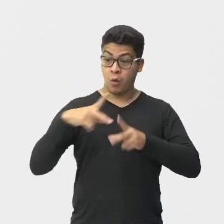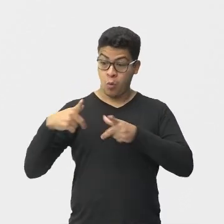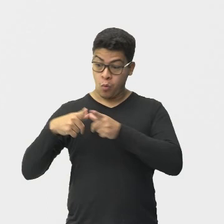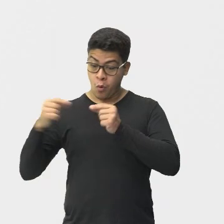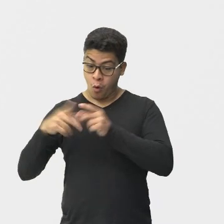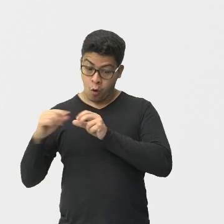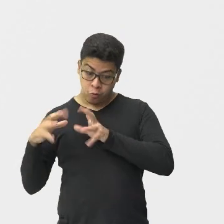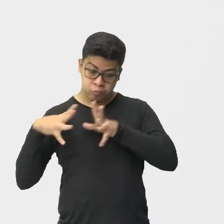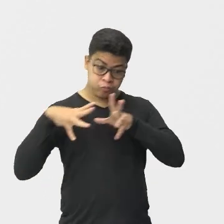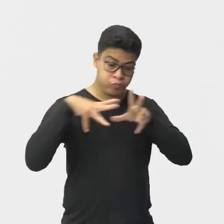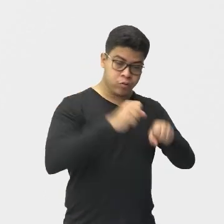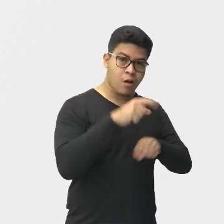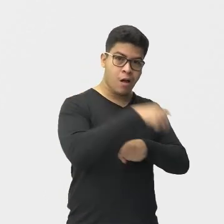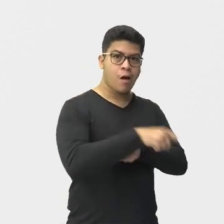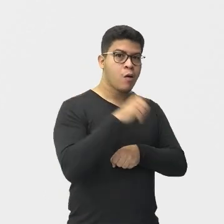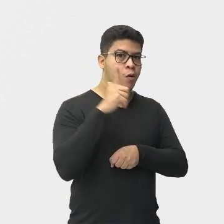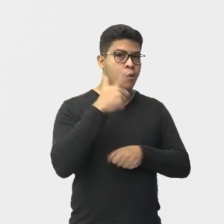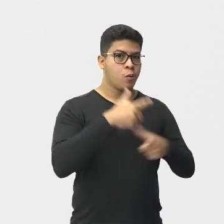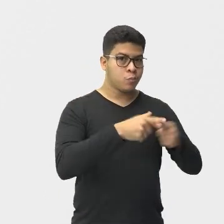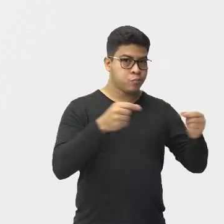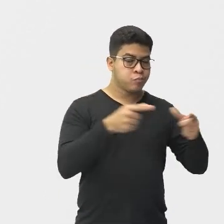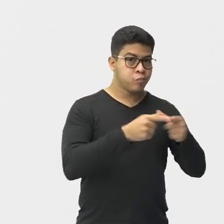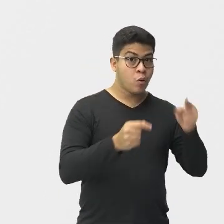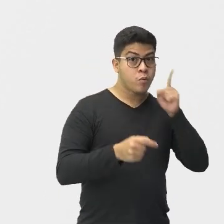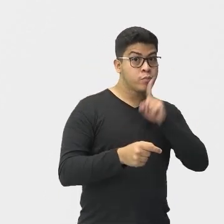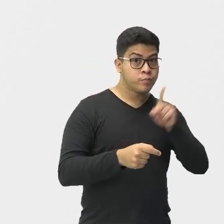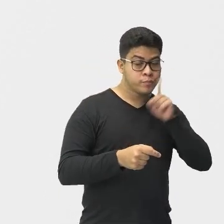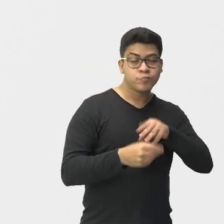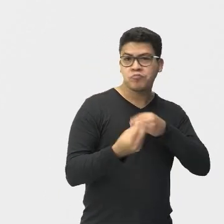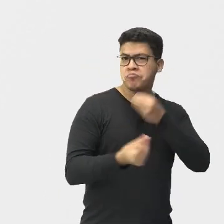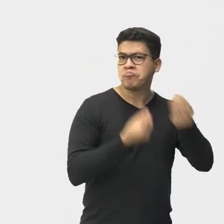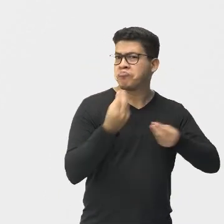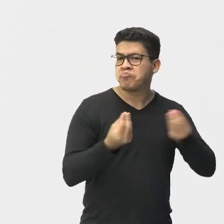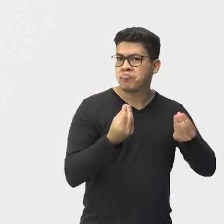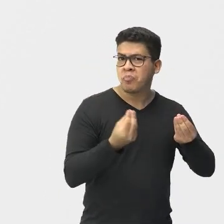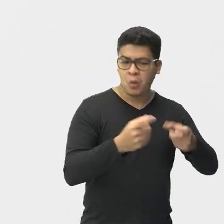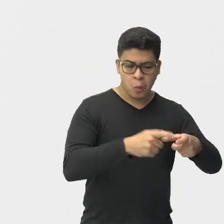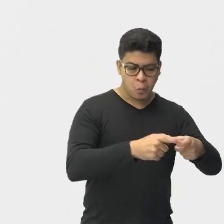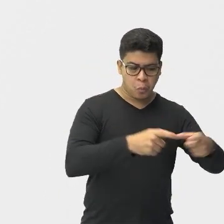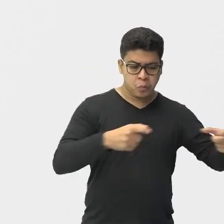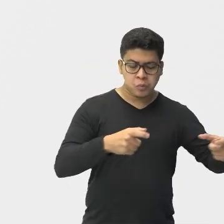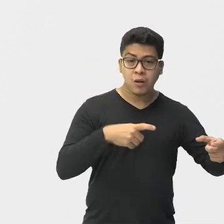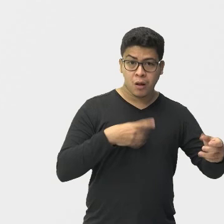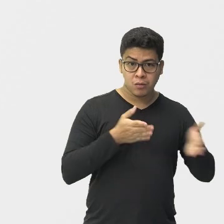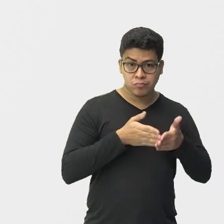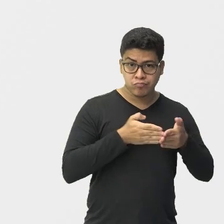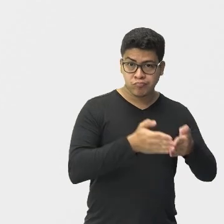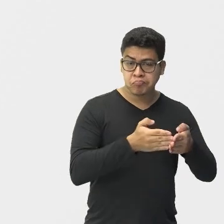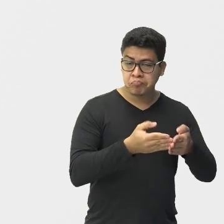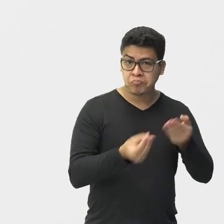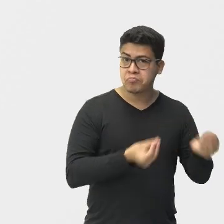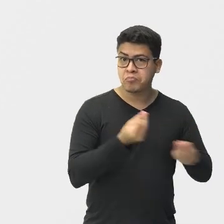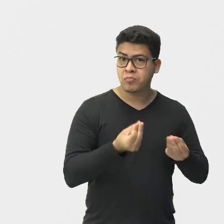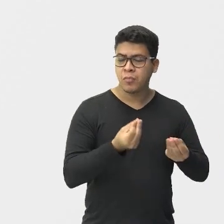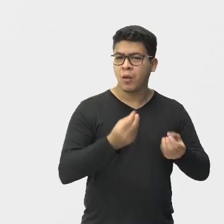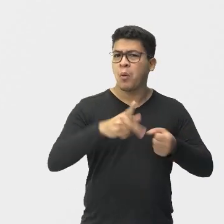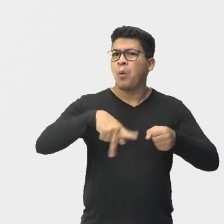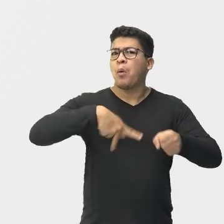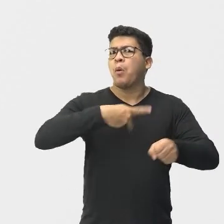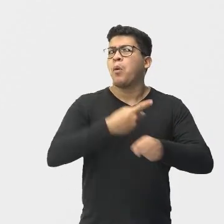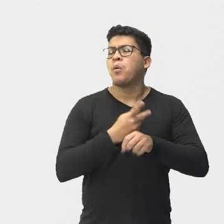base naval americana de Pearl Harbor. E aí, o que aconteceu depois? Qual é a nossa